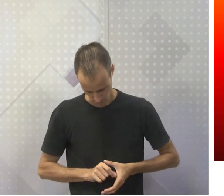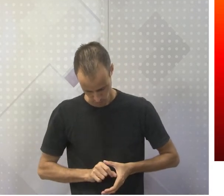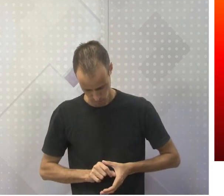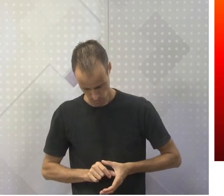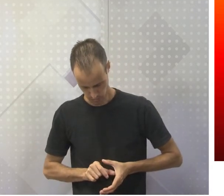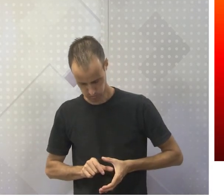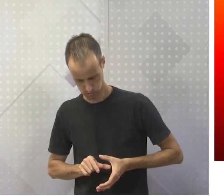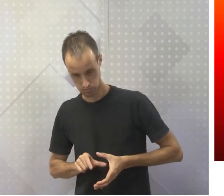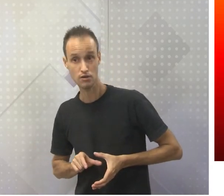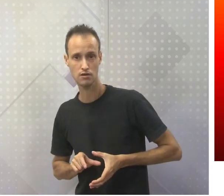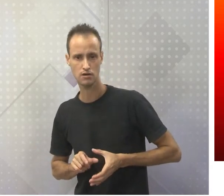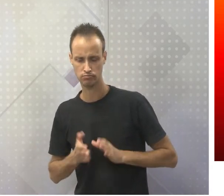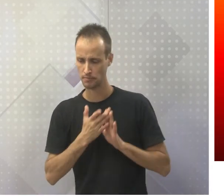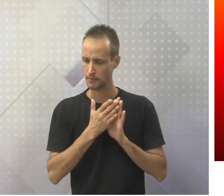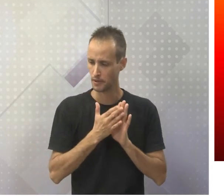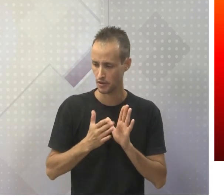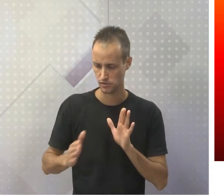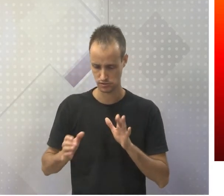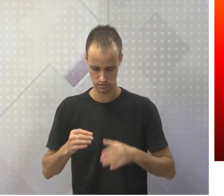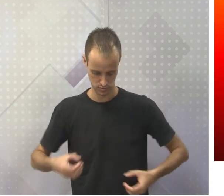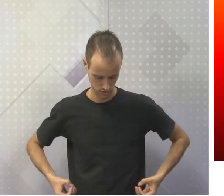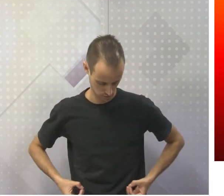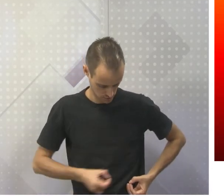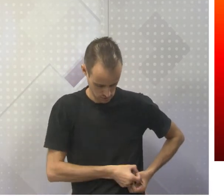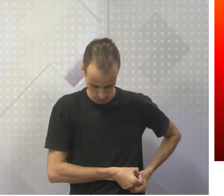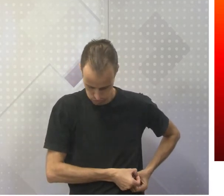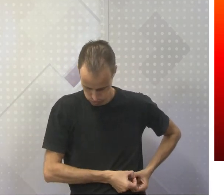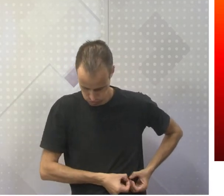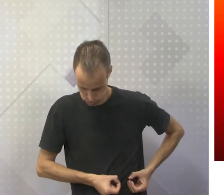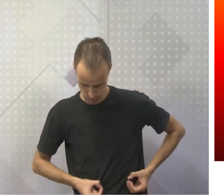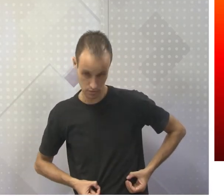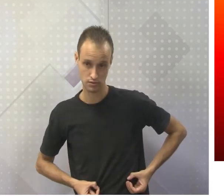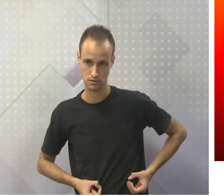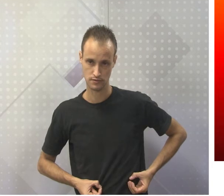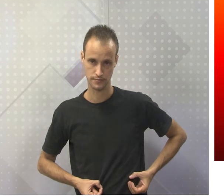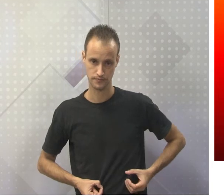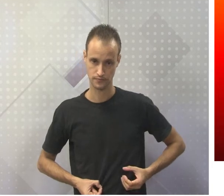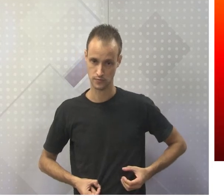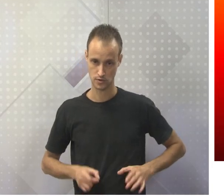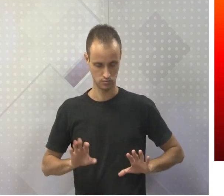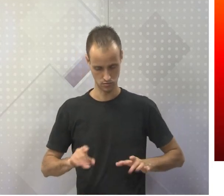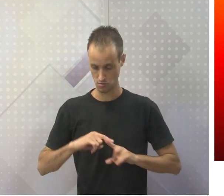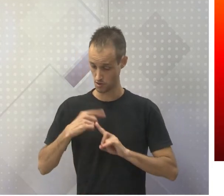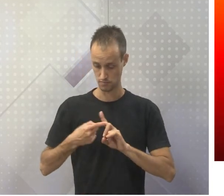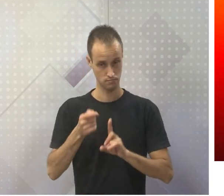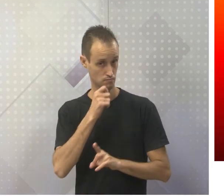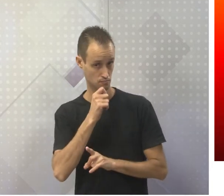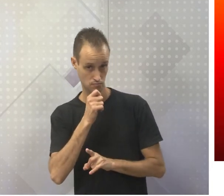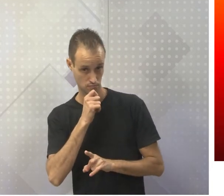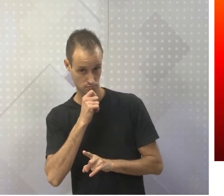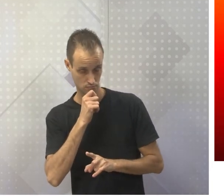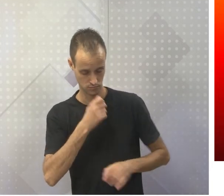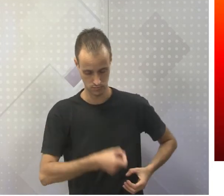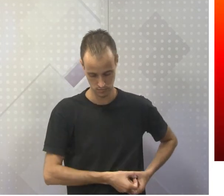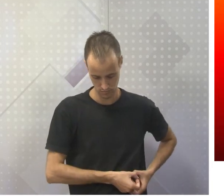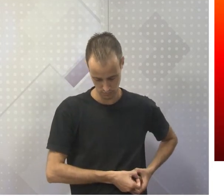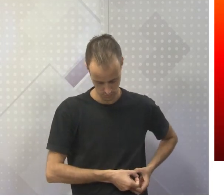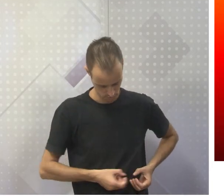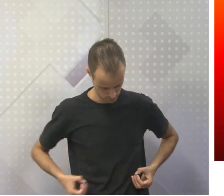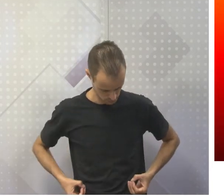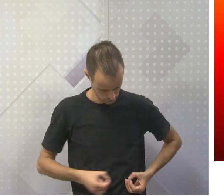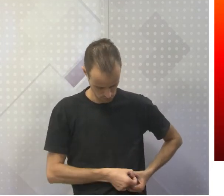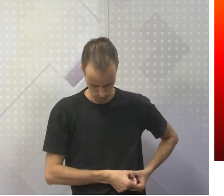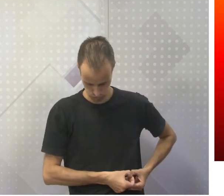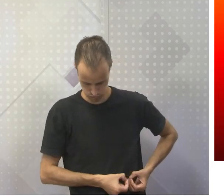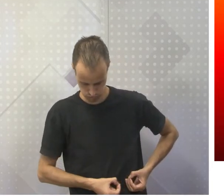no meio do ciclo, ó, você ovulou, ó. Você não engravidou, você ovulou. Você não vai estar fazendo sexo, então você não vai engravidar.